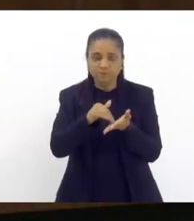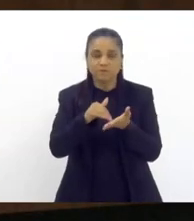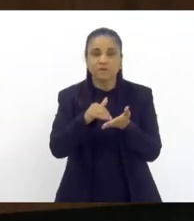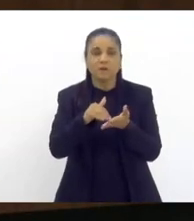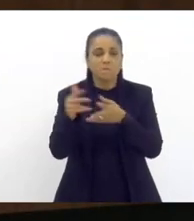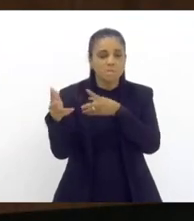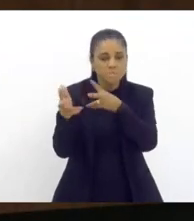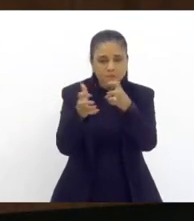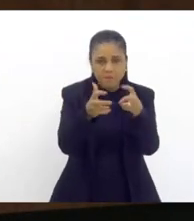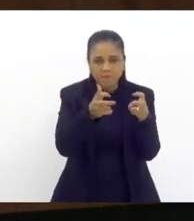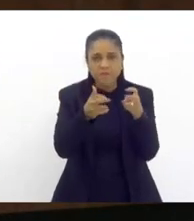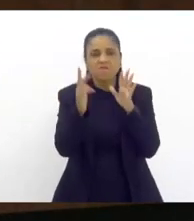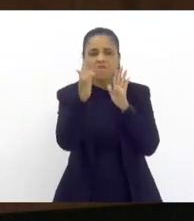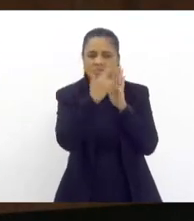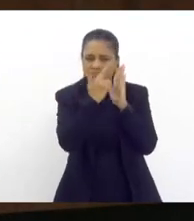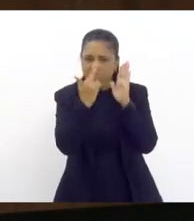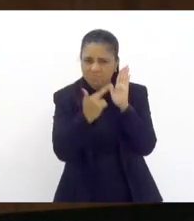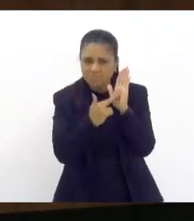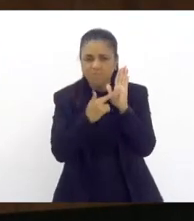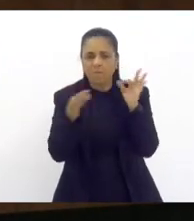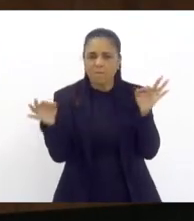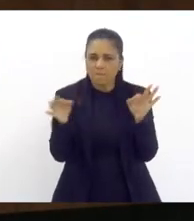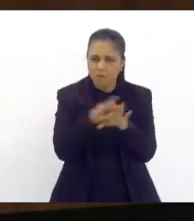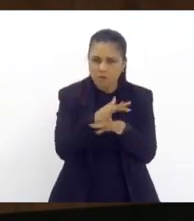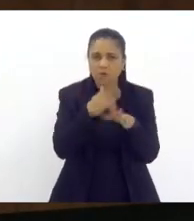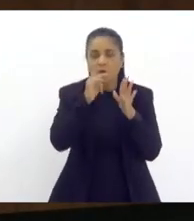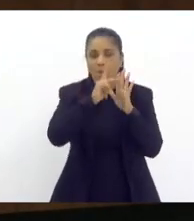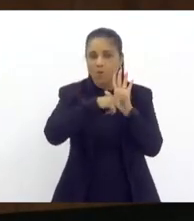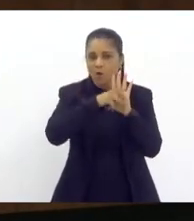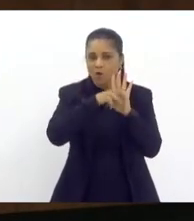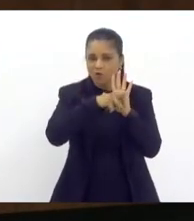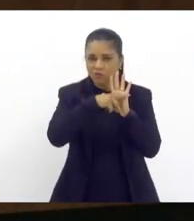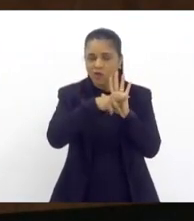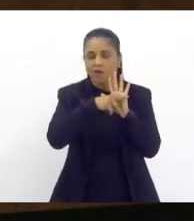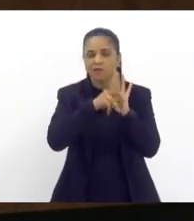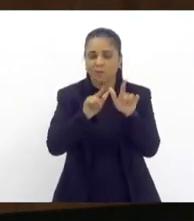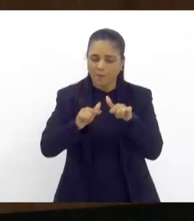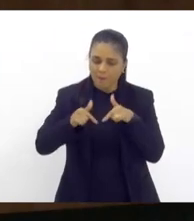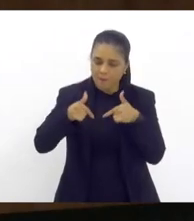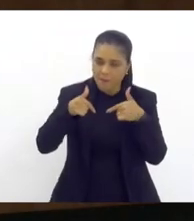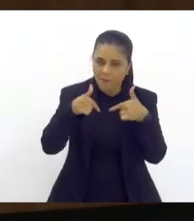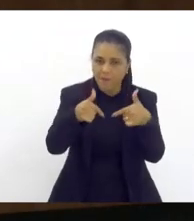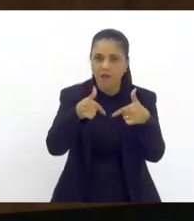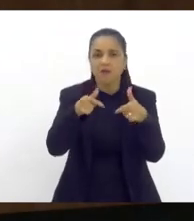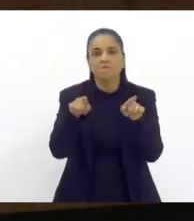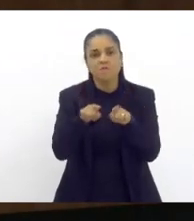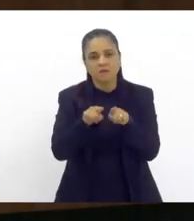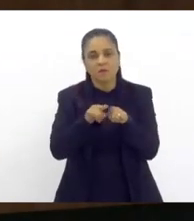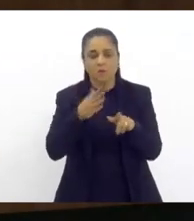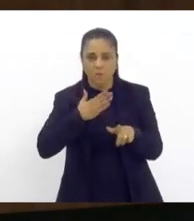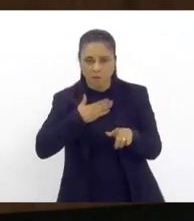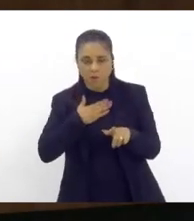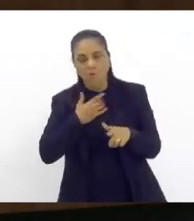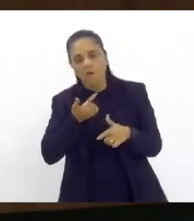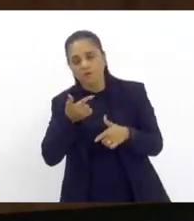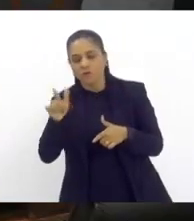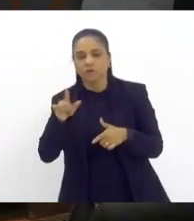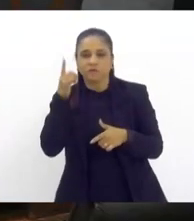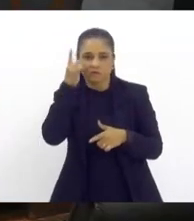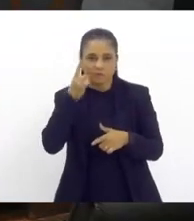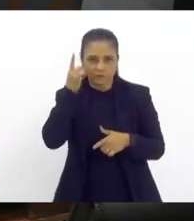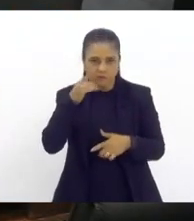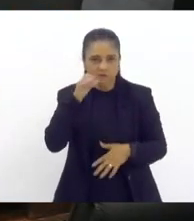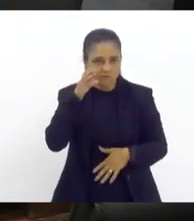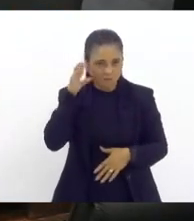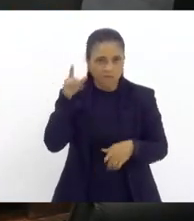breve regulamentado não só os projetos que eu falei aqui, mas também o projeto da deputada Célia Jordão.